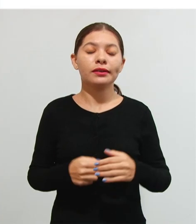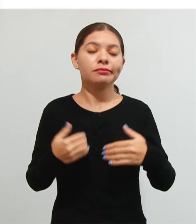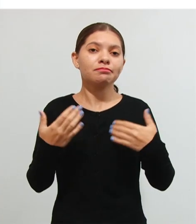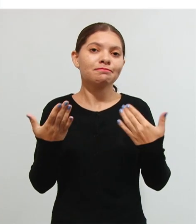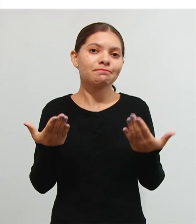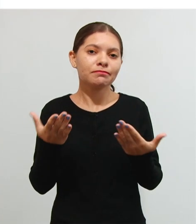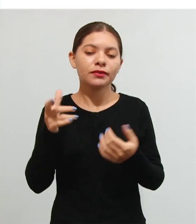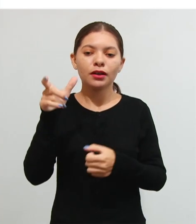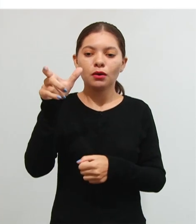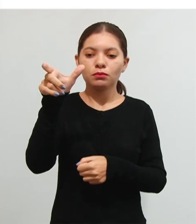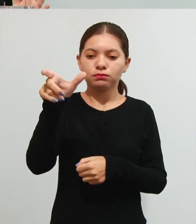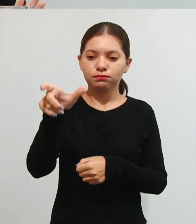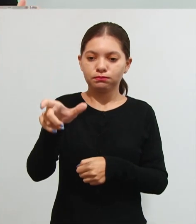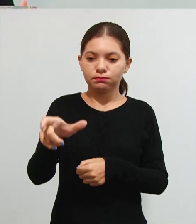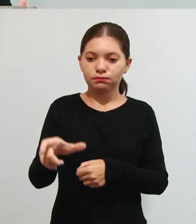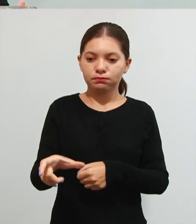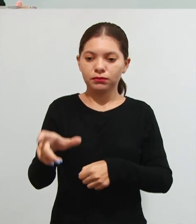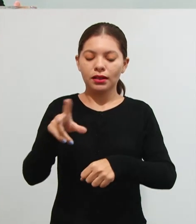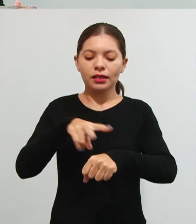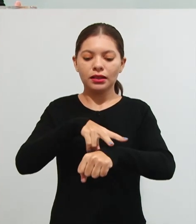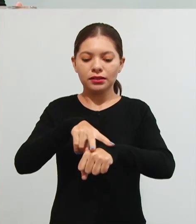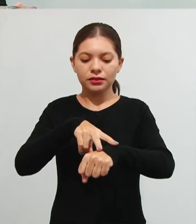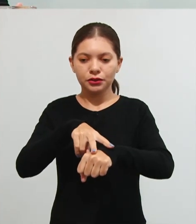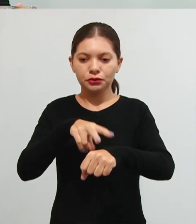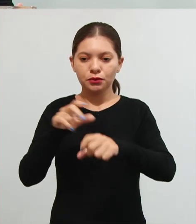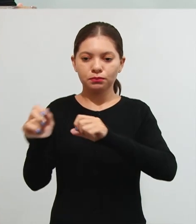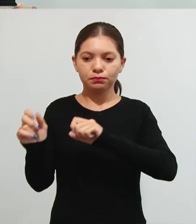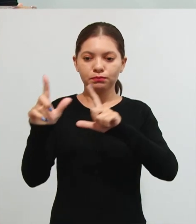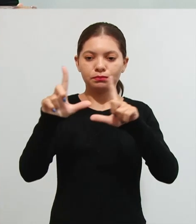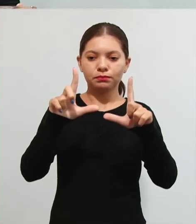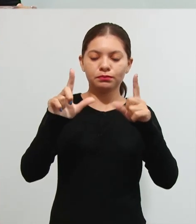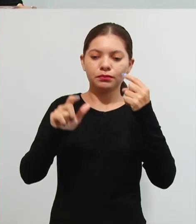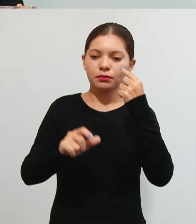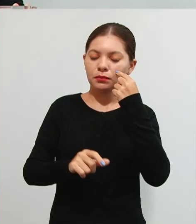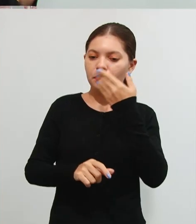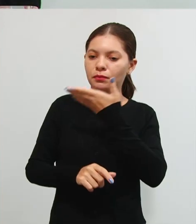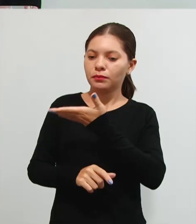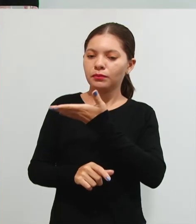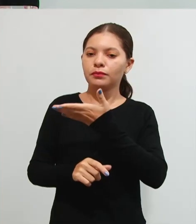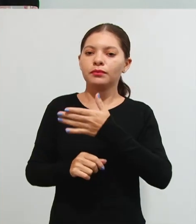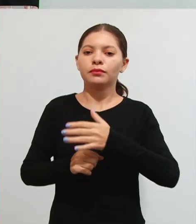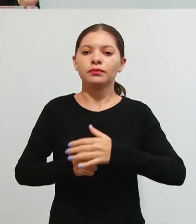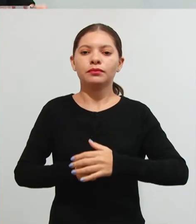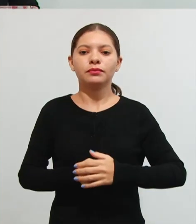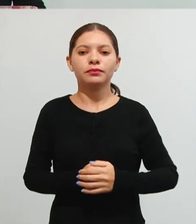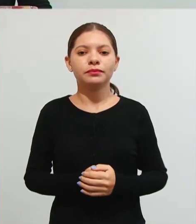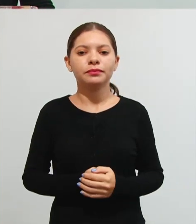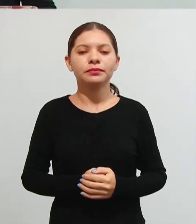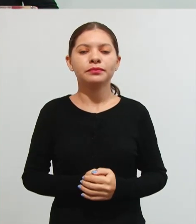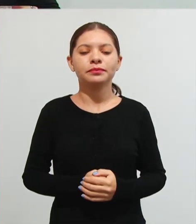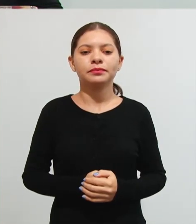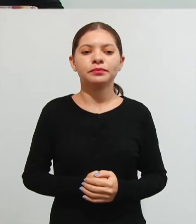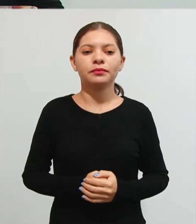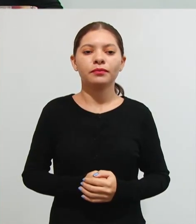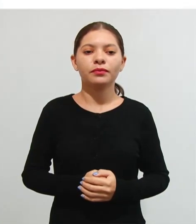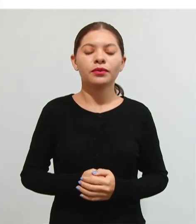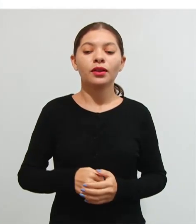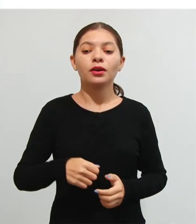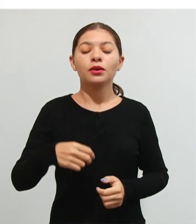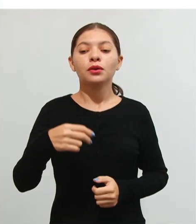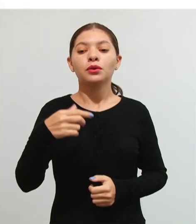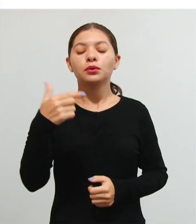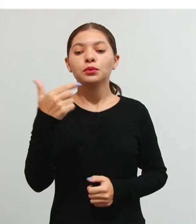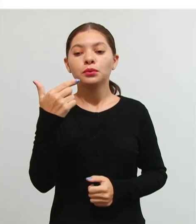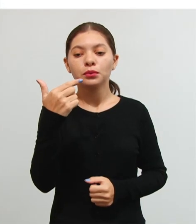Então, tudo aqui nesse nível é leve, vamos dizer, né, é leve. No nível 2,